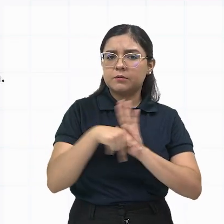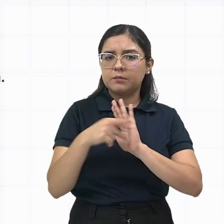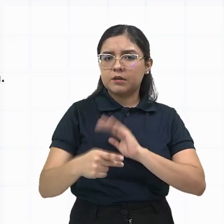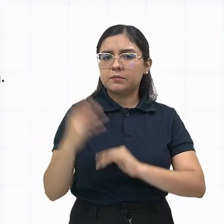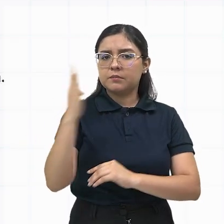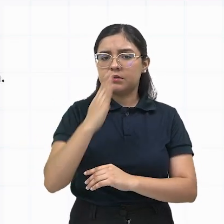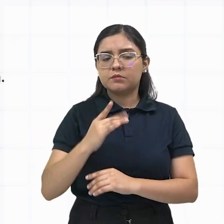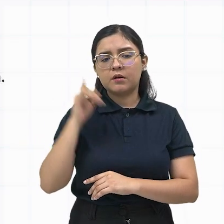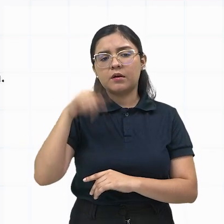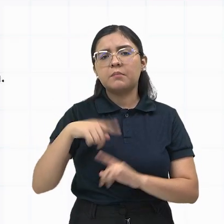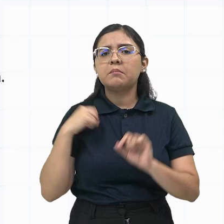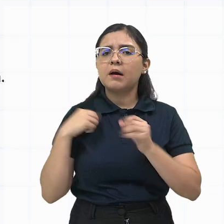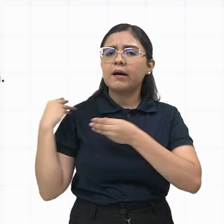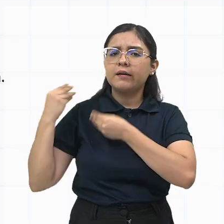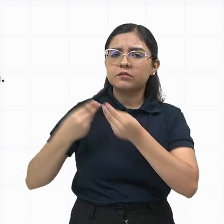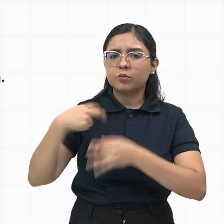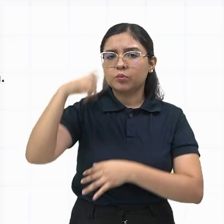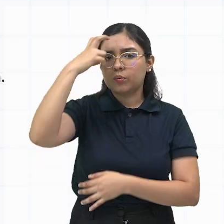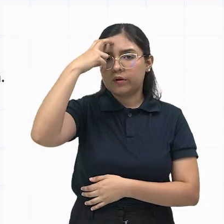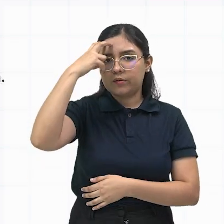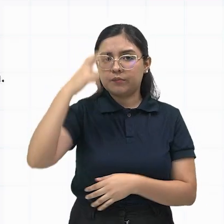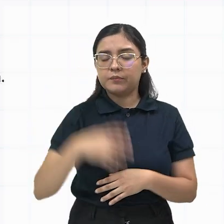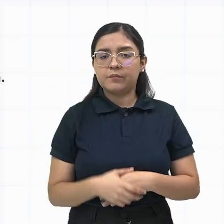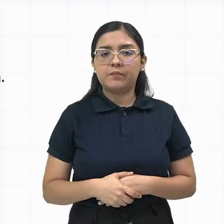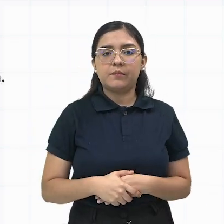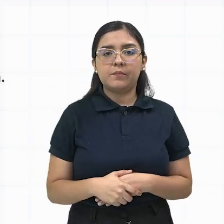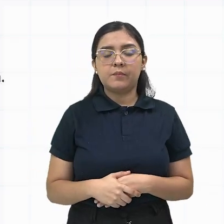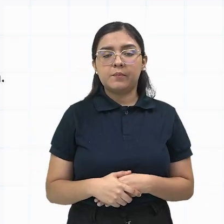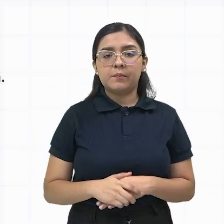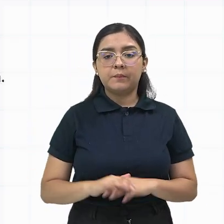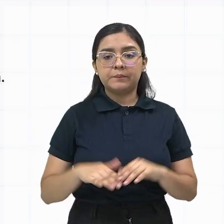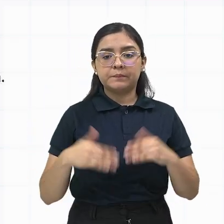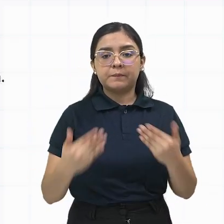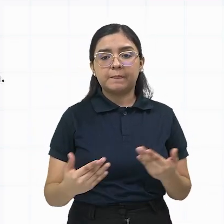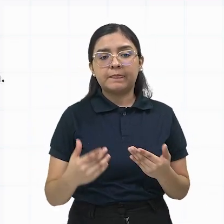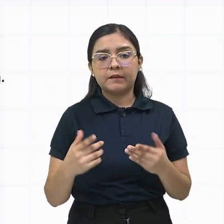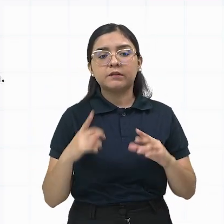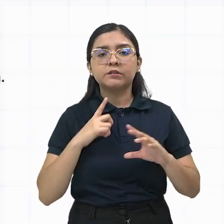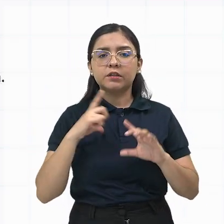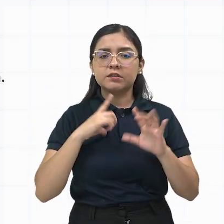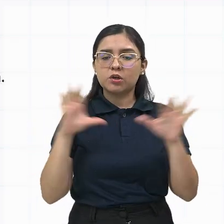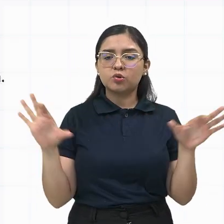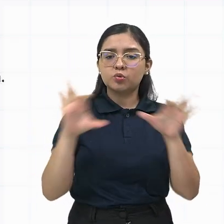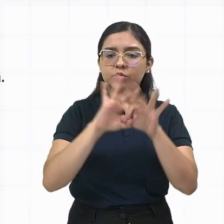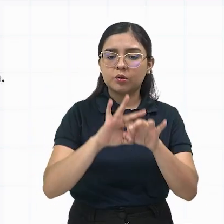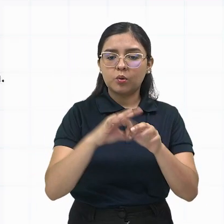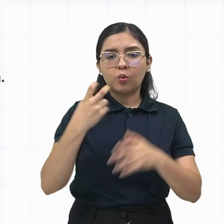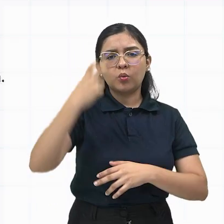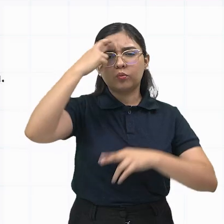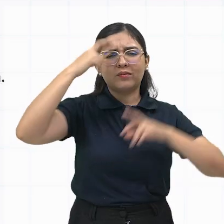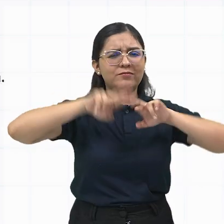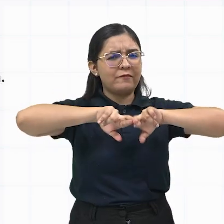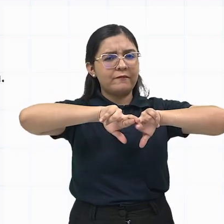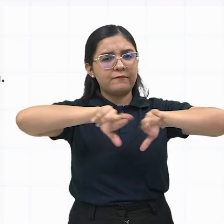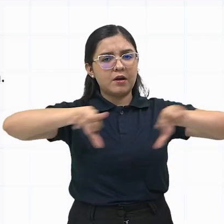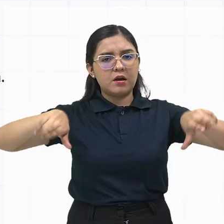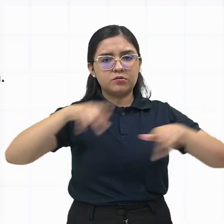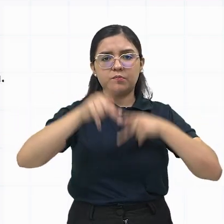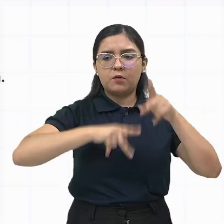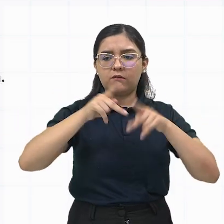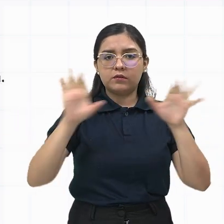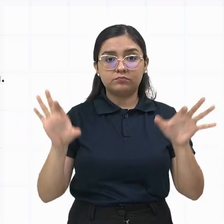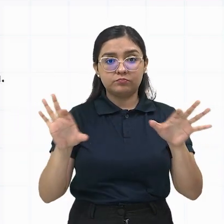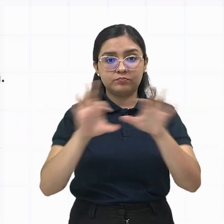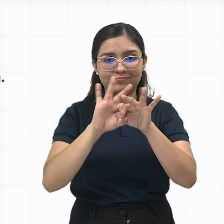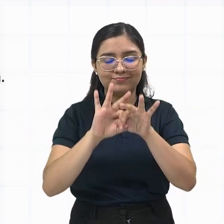brasileiras elas são consideradas uma herança cultural, uma herança da junção da cultura de vários povos,